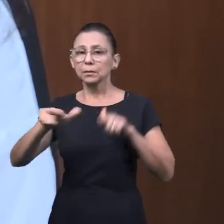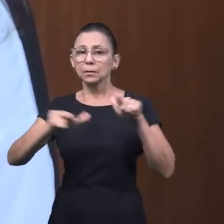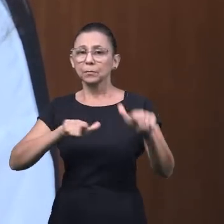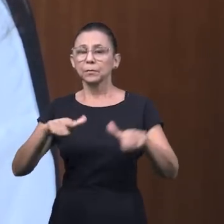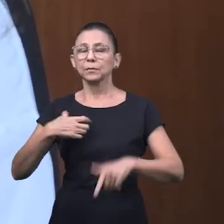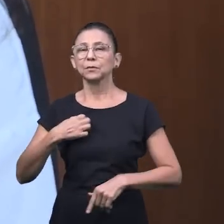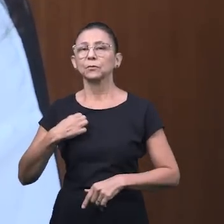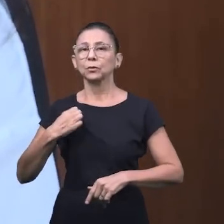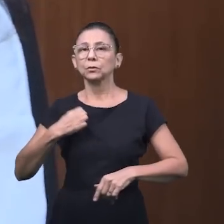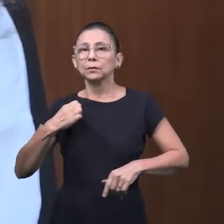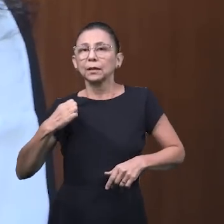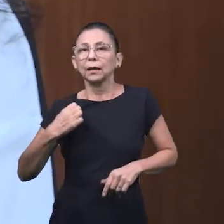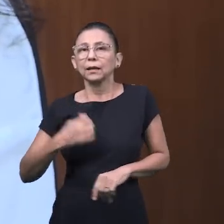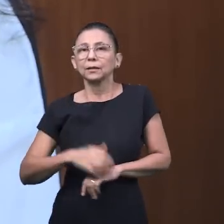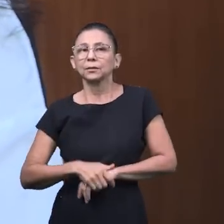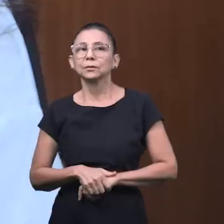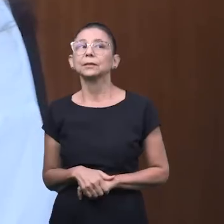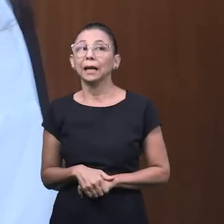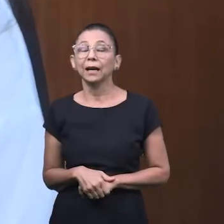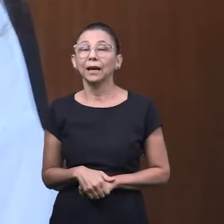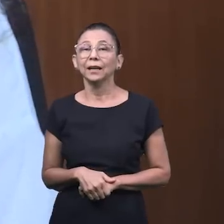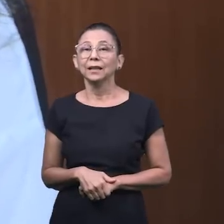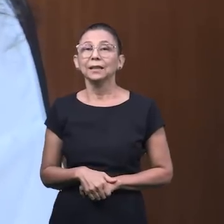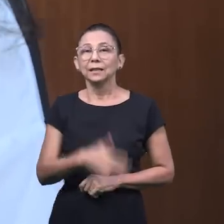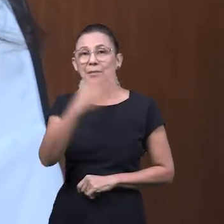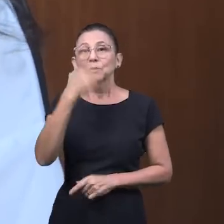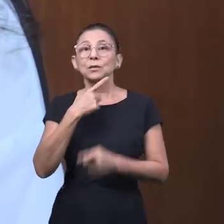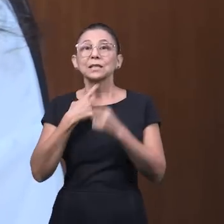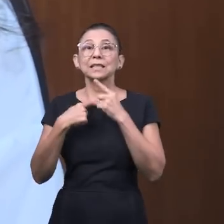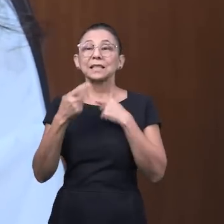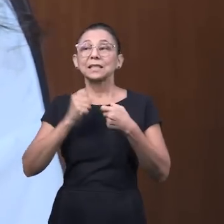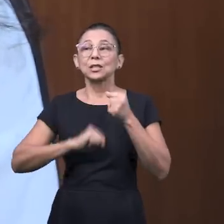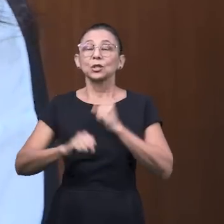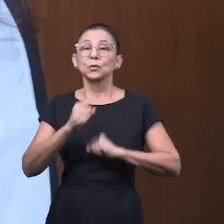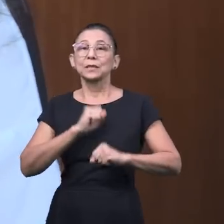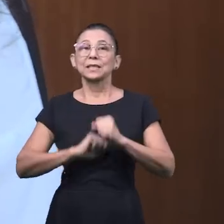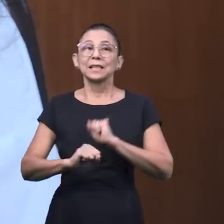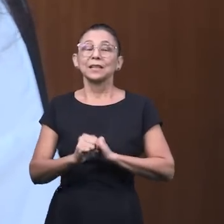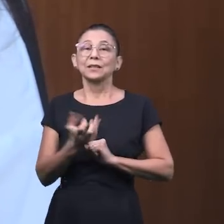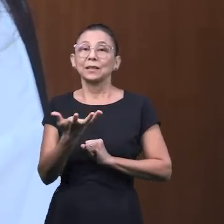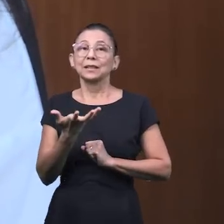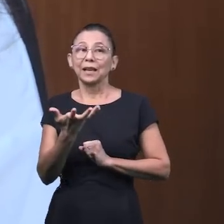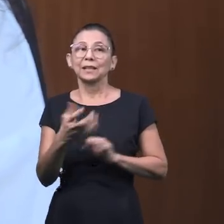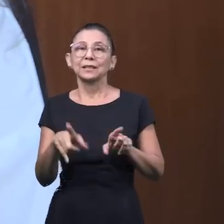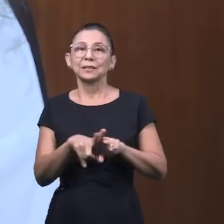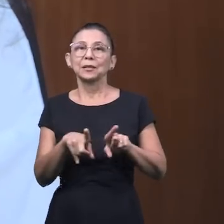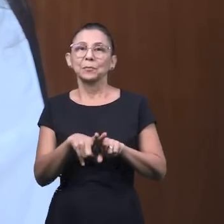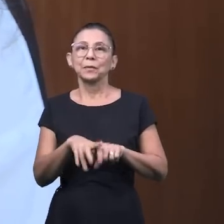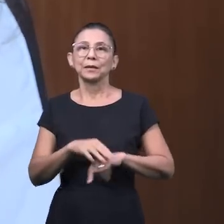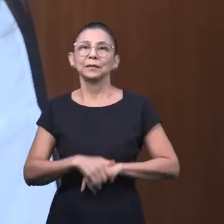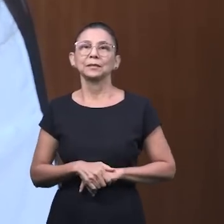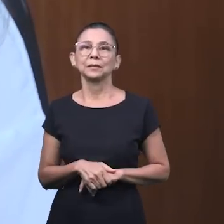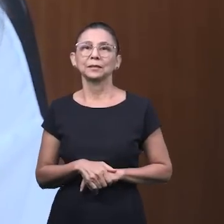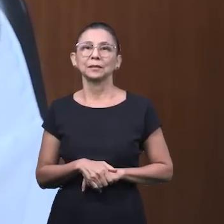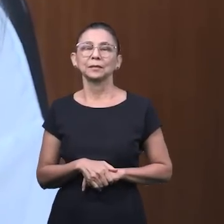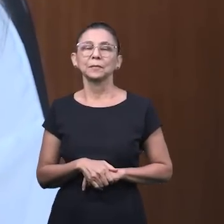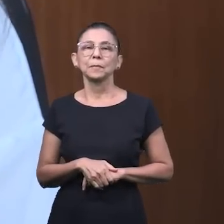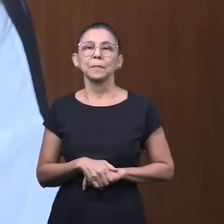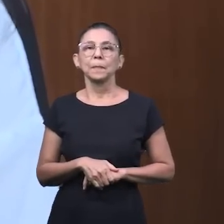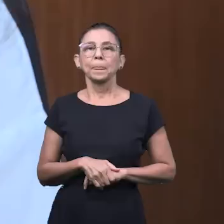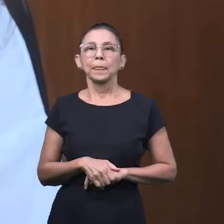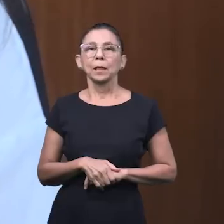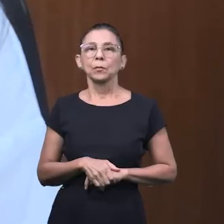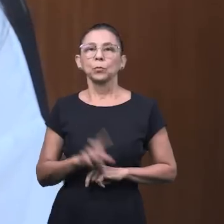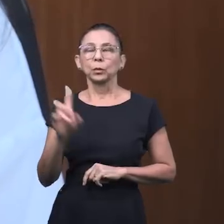presença do Senhor. E acendeu o desejo daqueles que querem ser voluntários. Glória a Deus. Não por troca, porque nós não fazemos nada para o